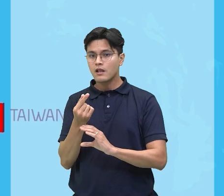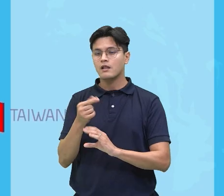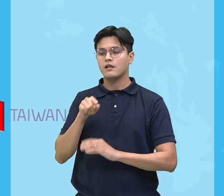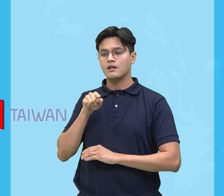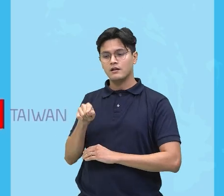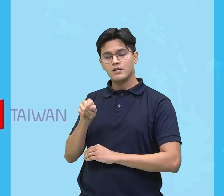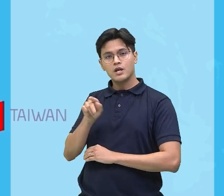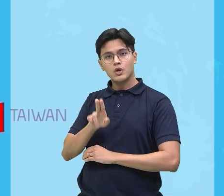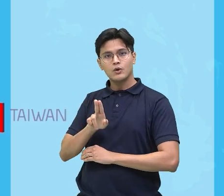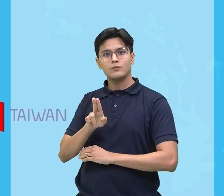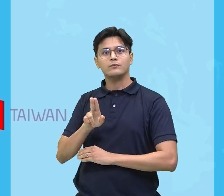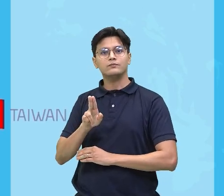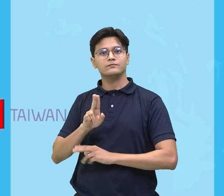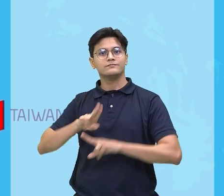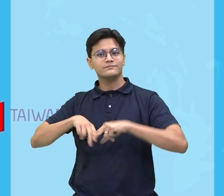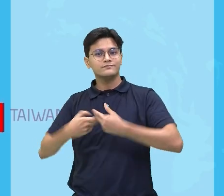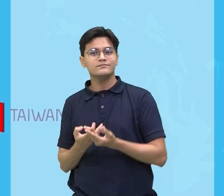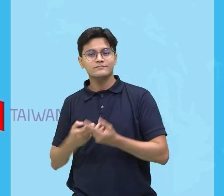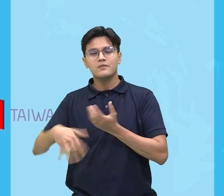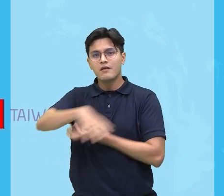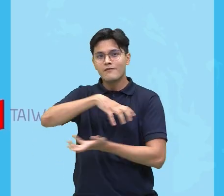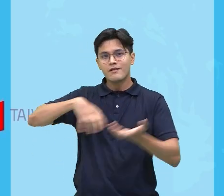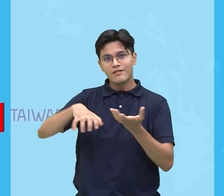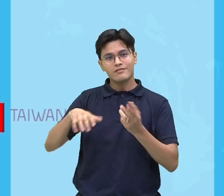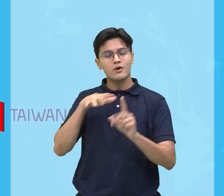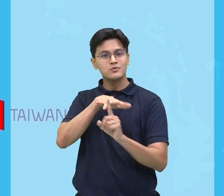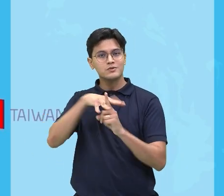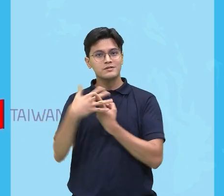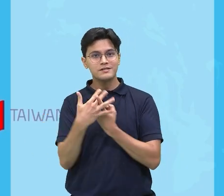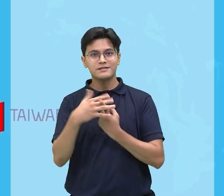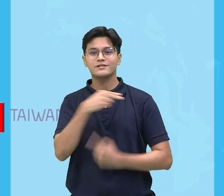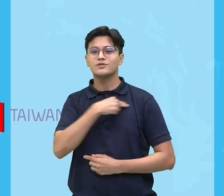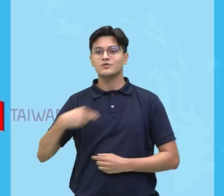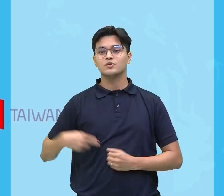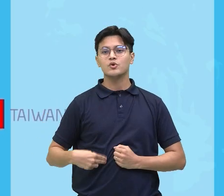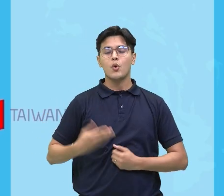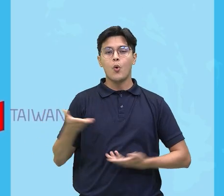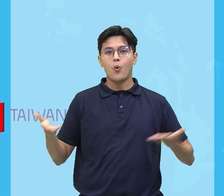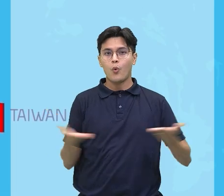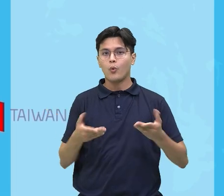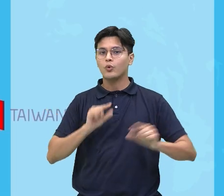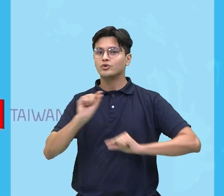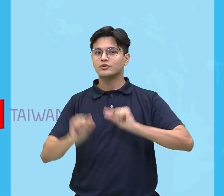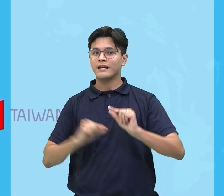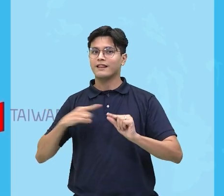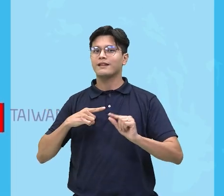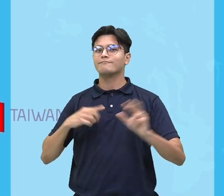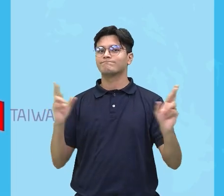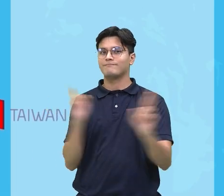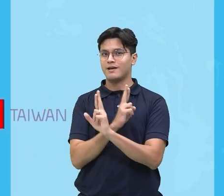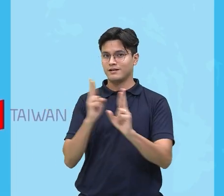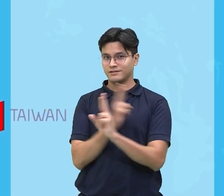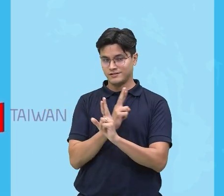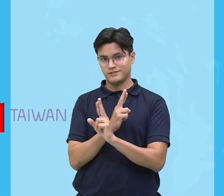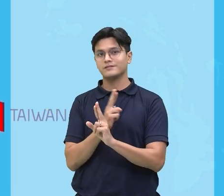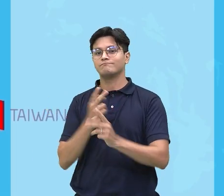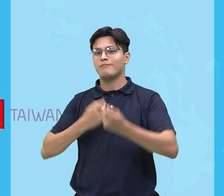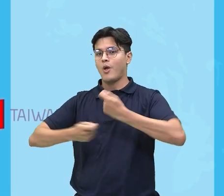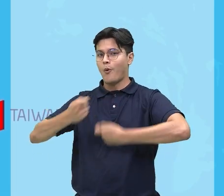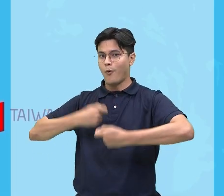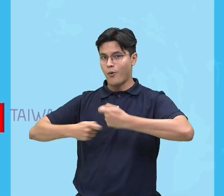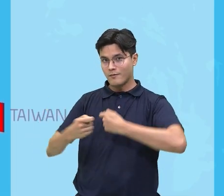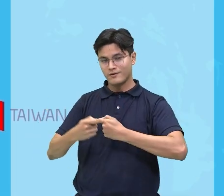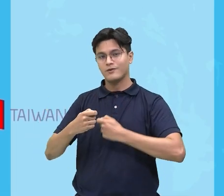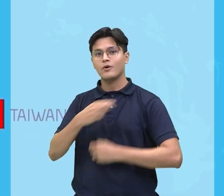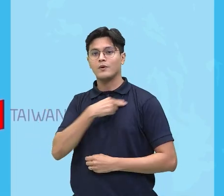Revolução Socialista Chinesa. Hoje, mantém relações comerciais com a China continental, mas resiste à